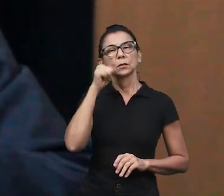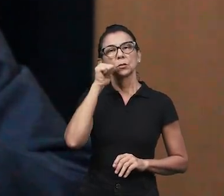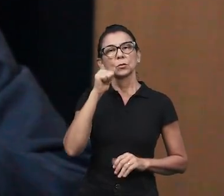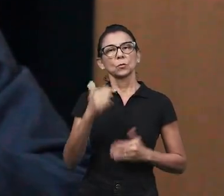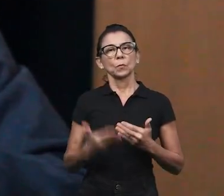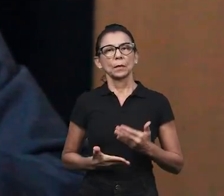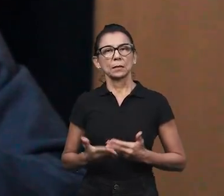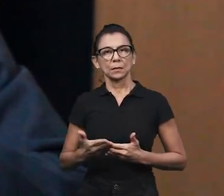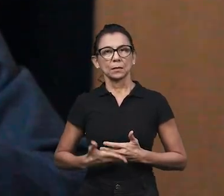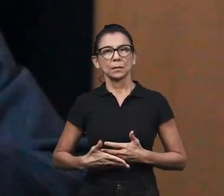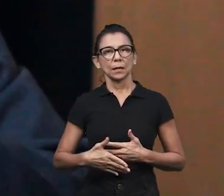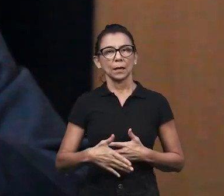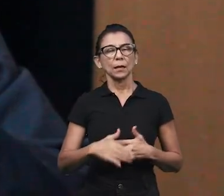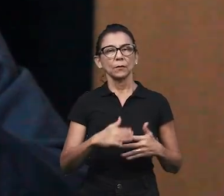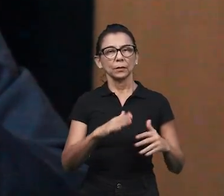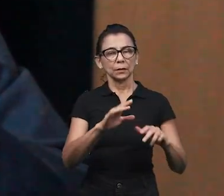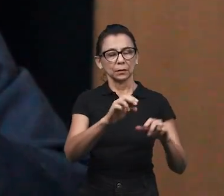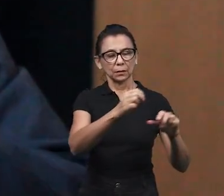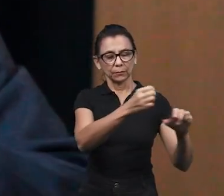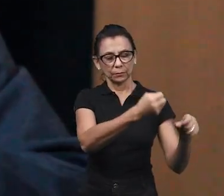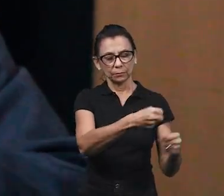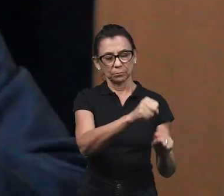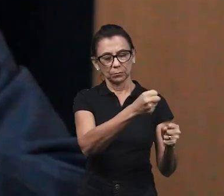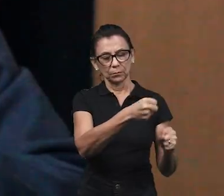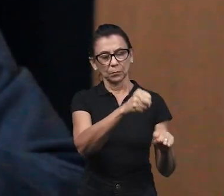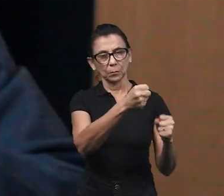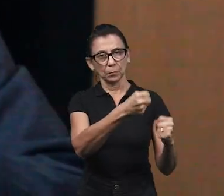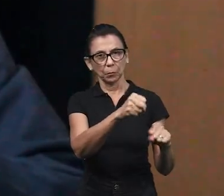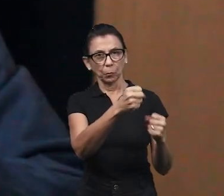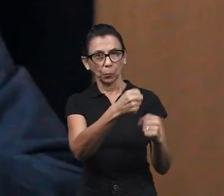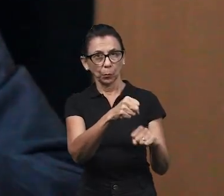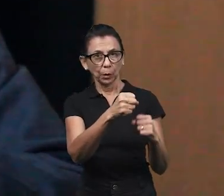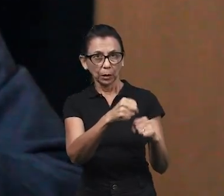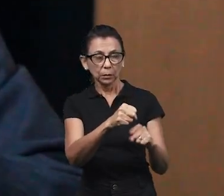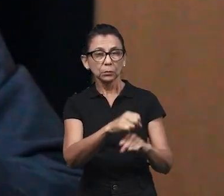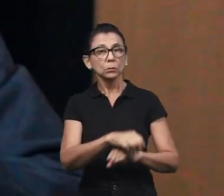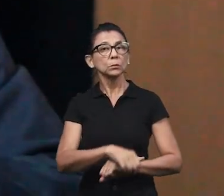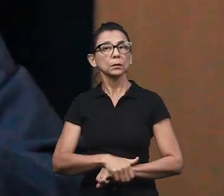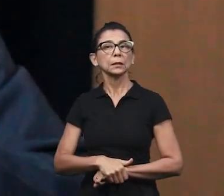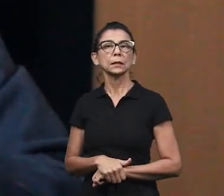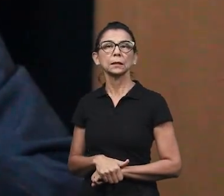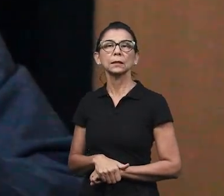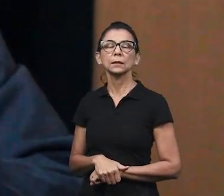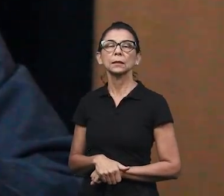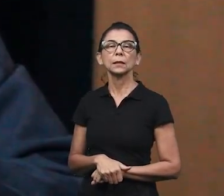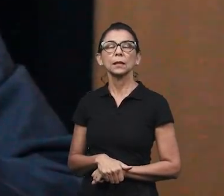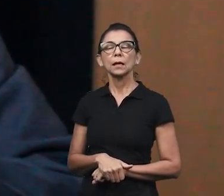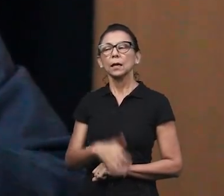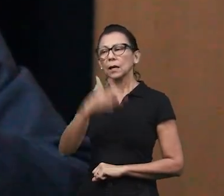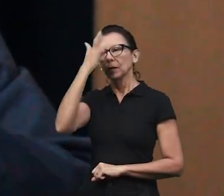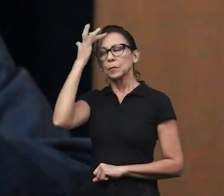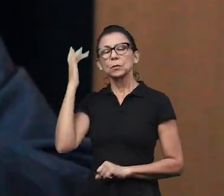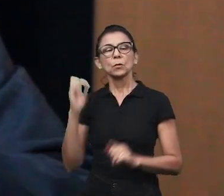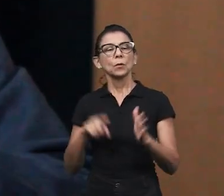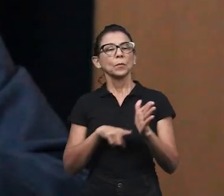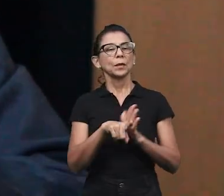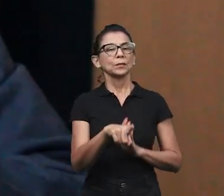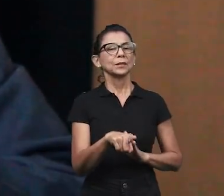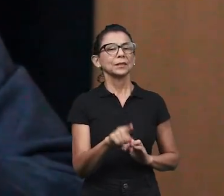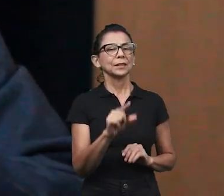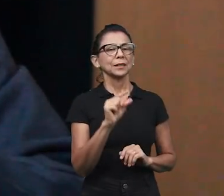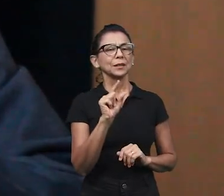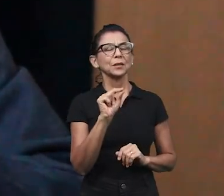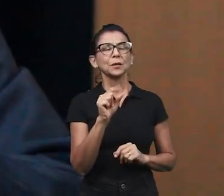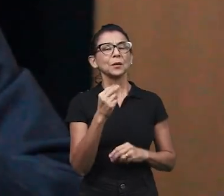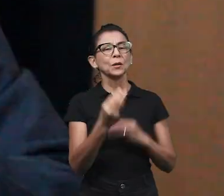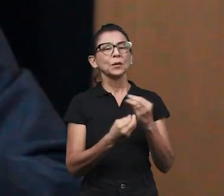puderam observar isso. Perguntamos para ela, né, o que é ser voluntária. Ela falou, ser voluntária para mim é uma bênção, não